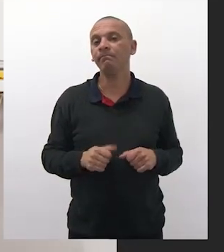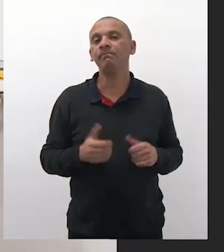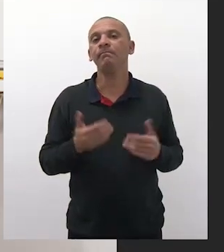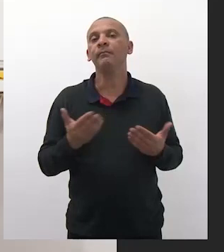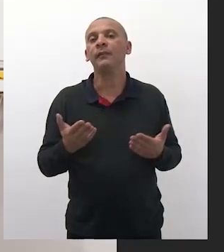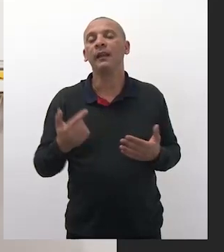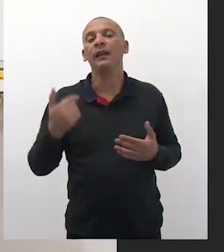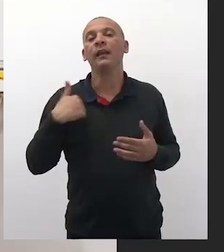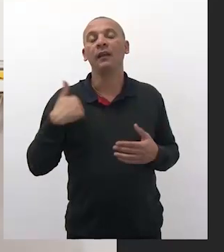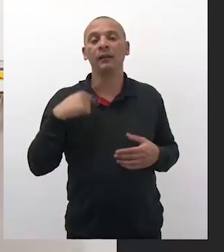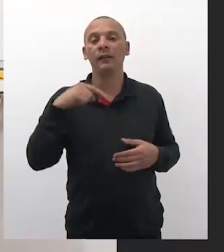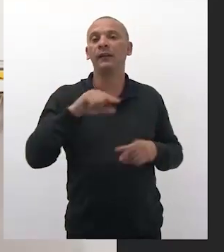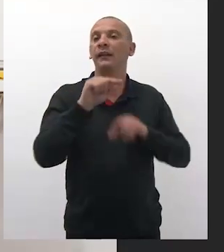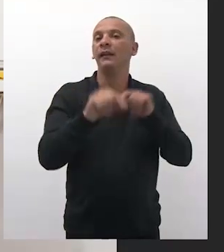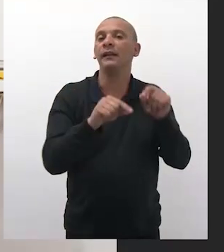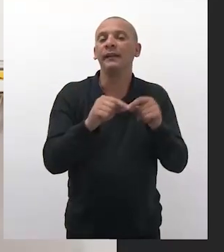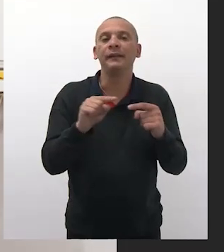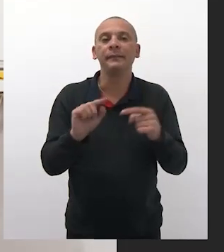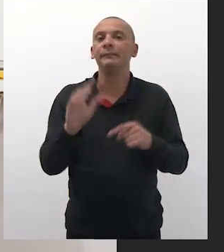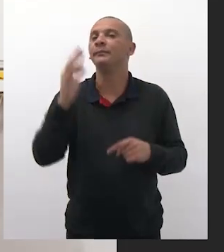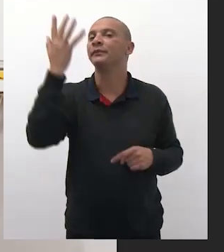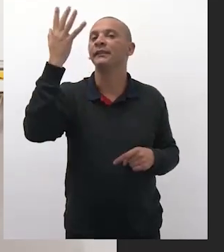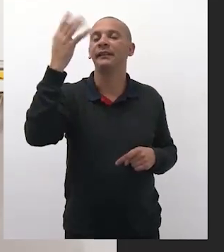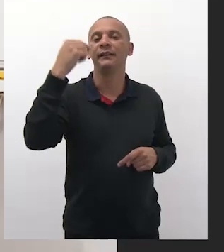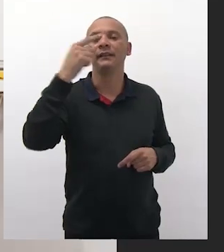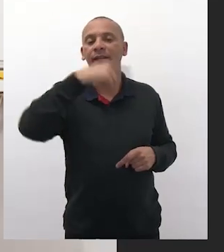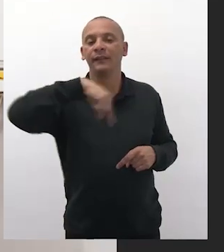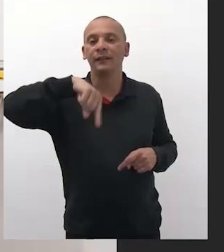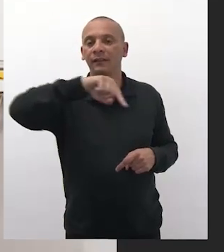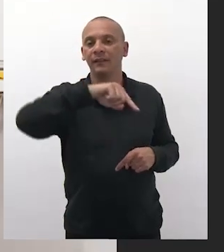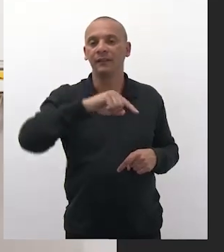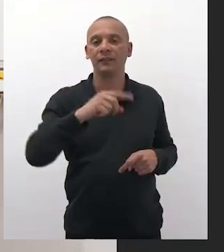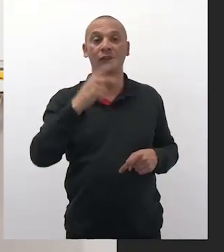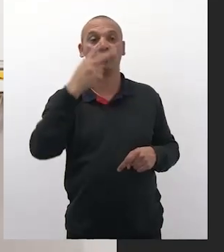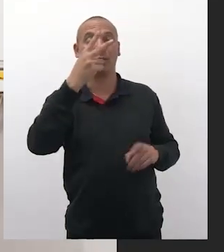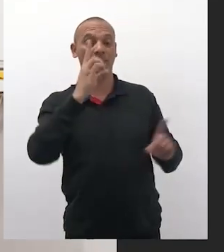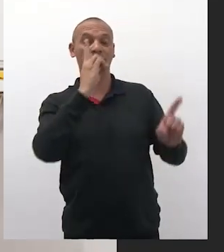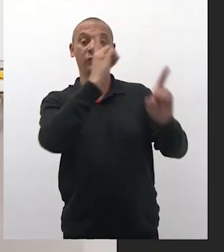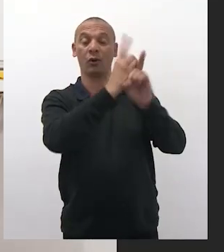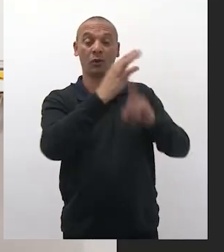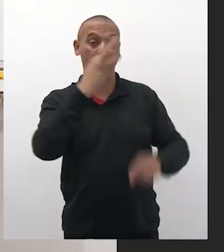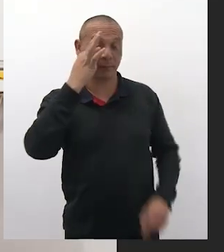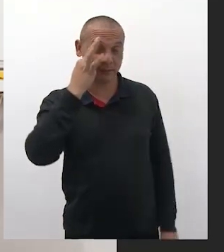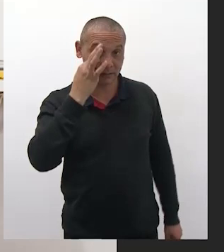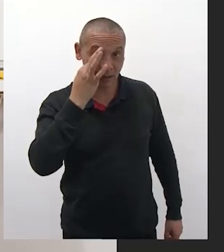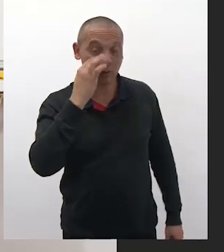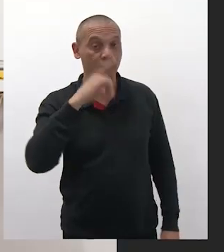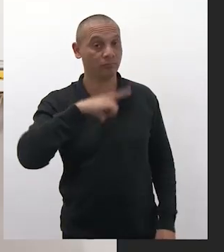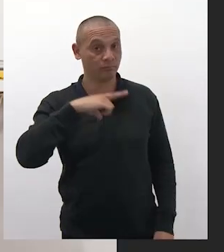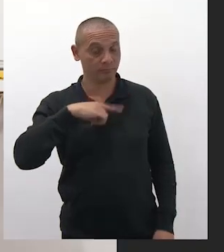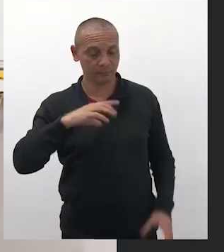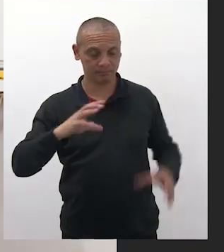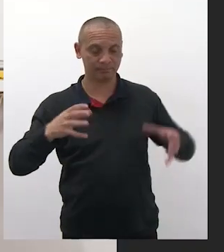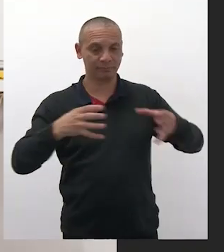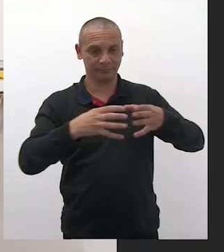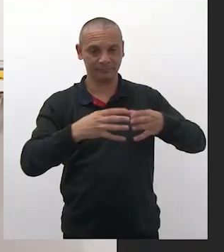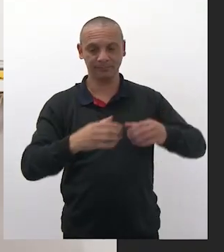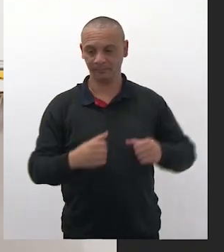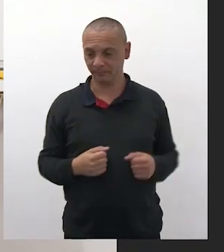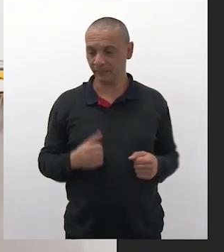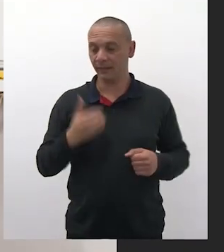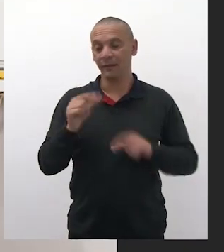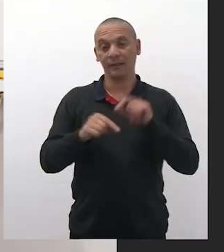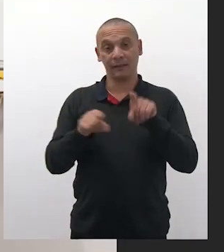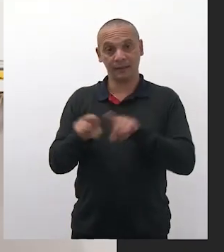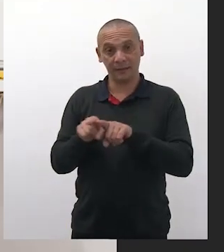eu vim e logo em seguida nós fizemos uns 2 encontros presenciais, né?